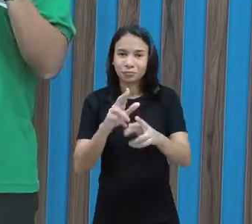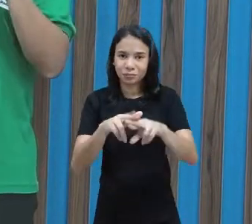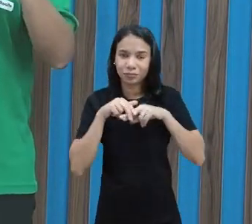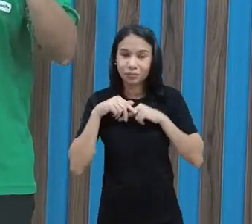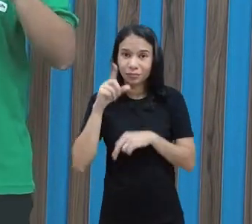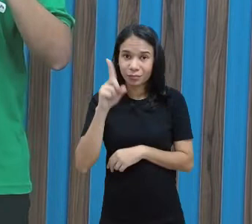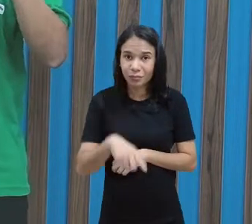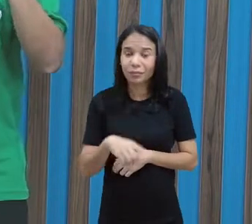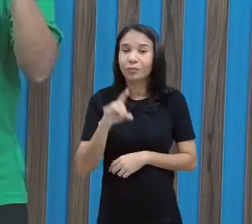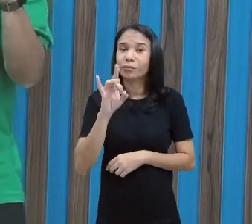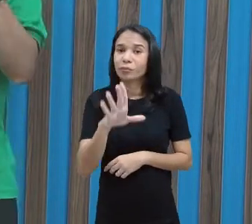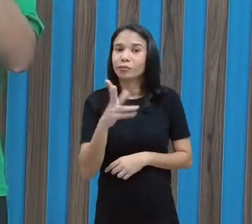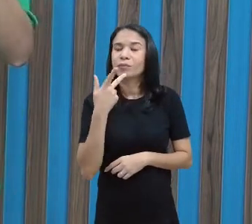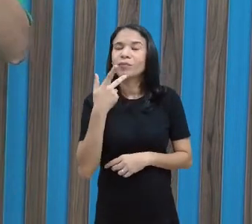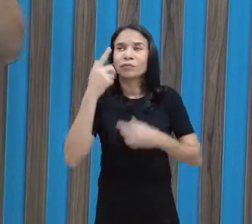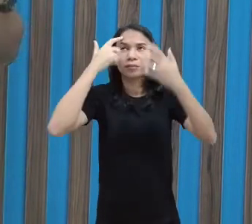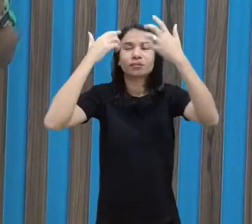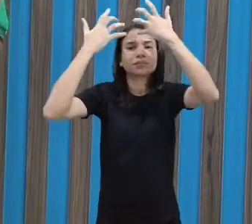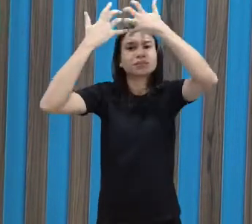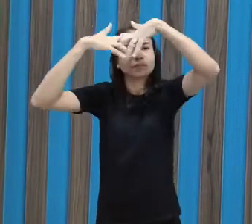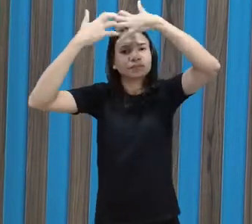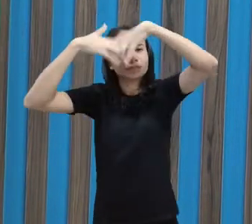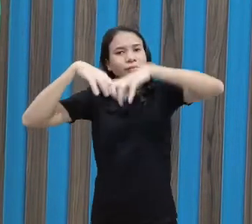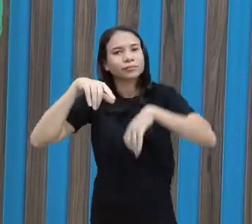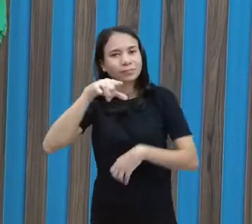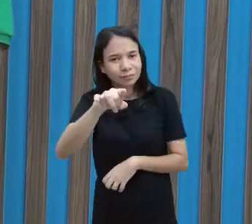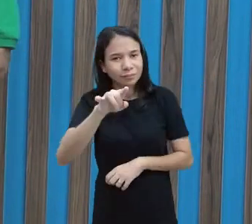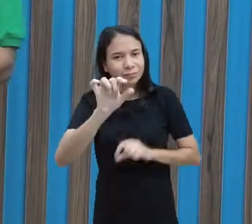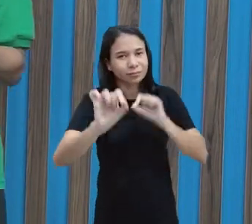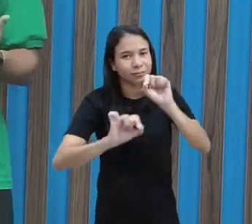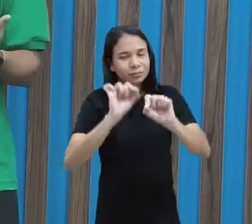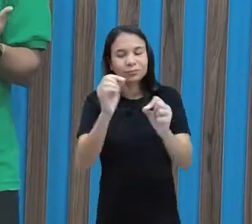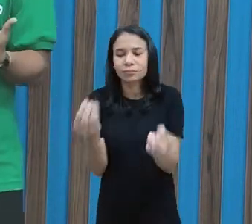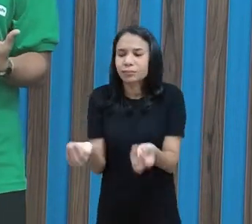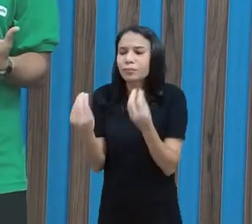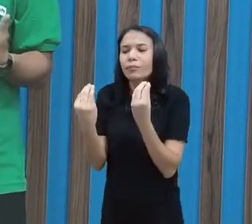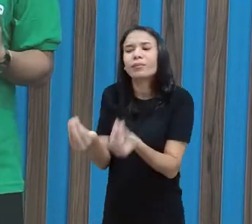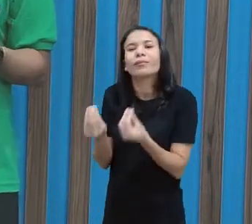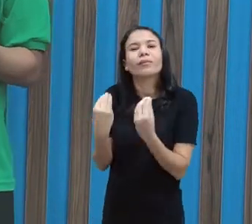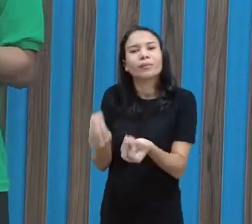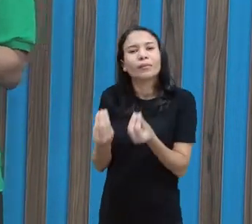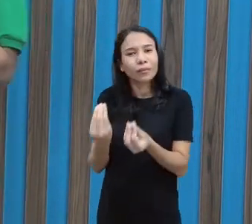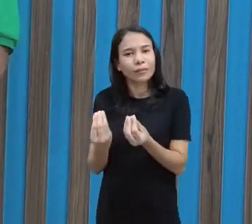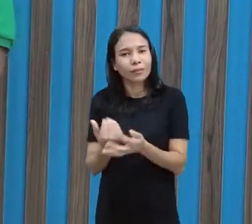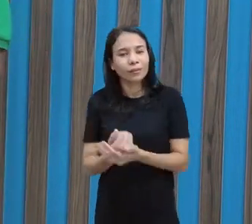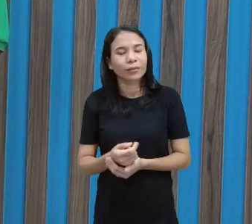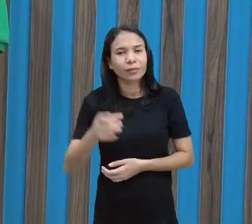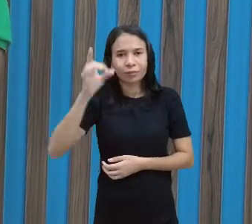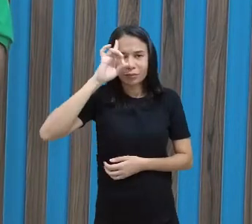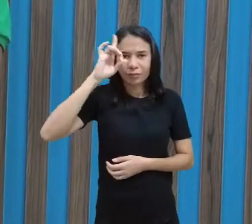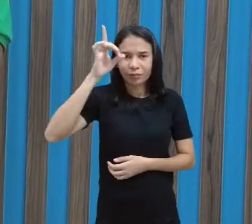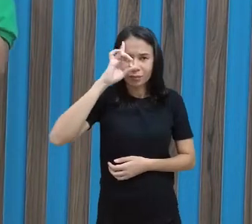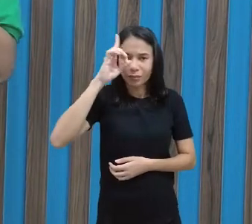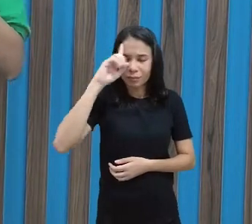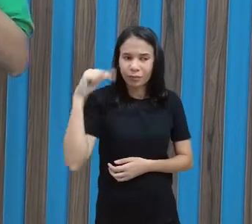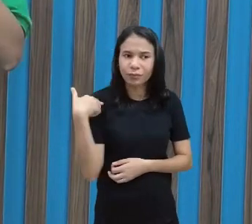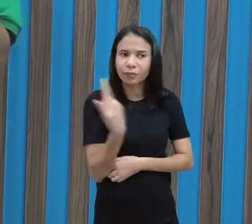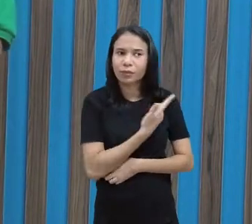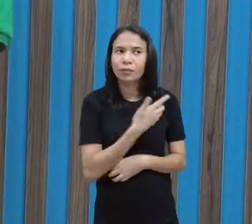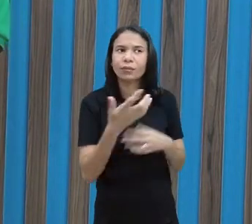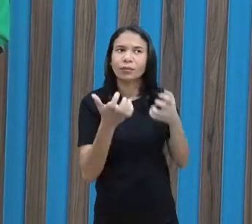a gente só deixa aqui a reflexão para vocês, né? Como é que no nosso dia a dia a gente pode